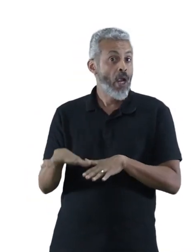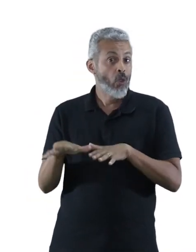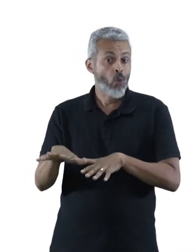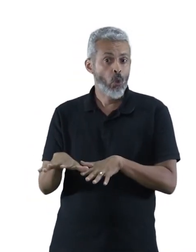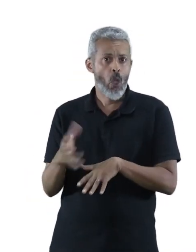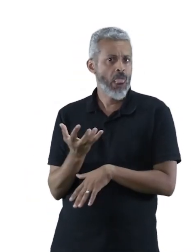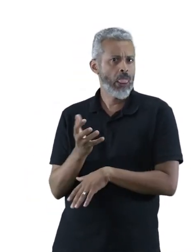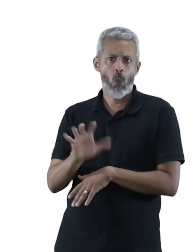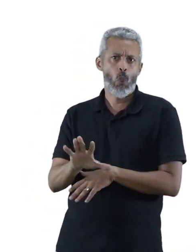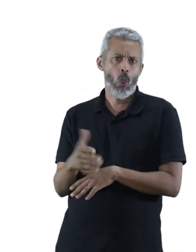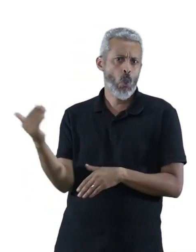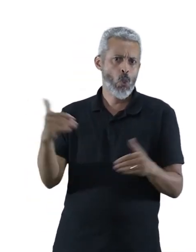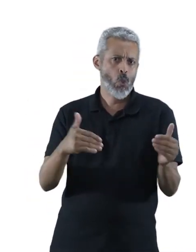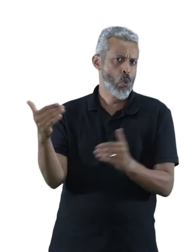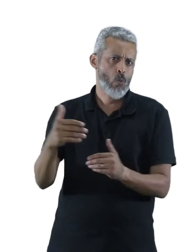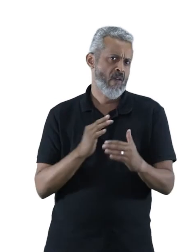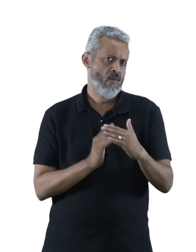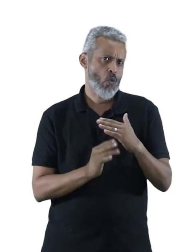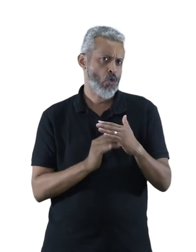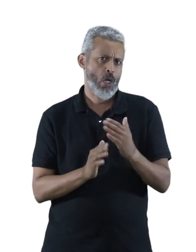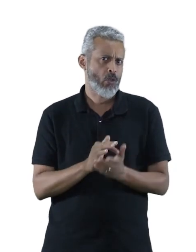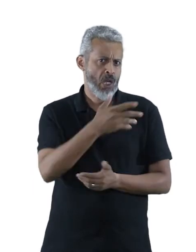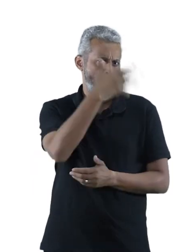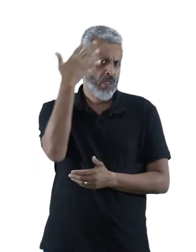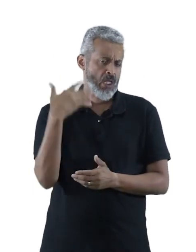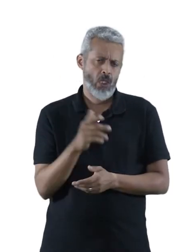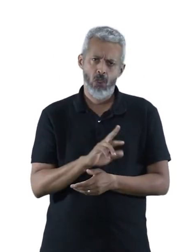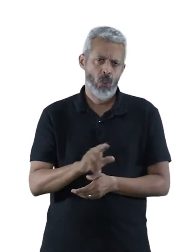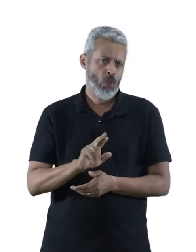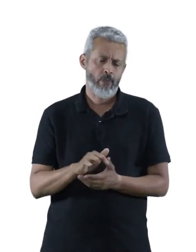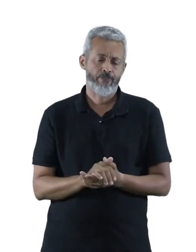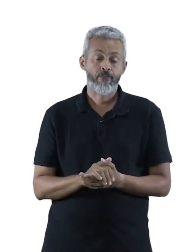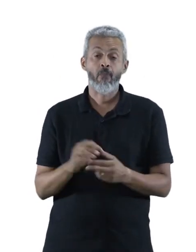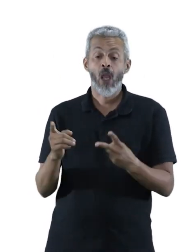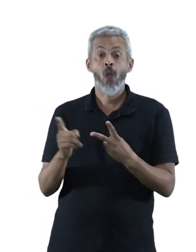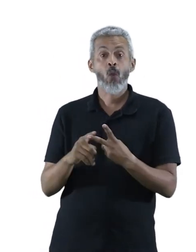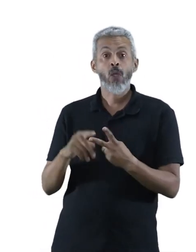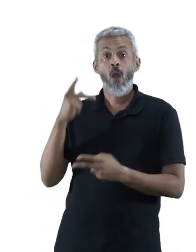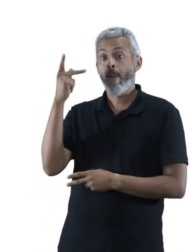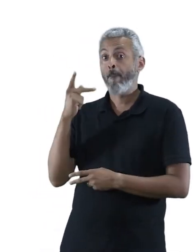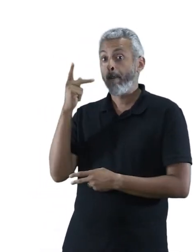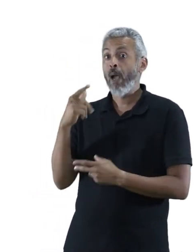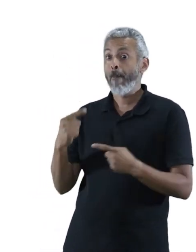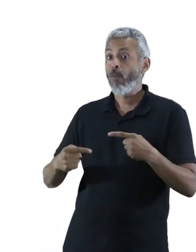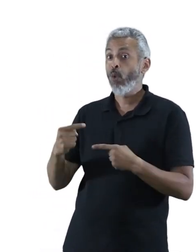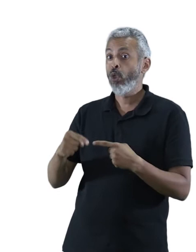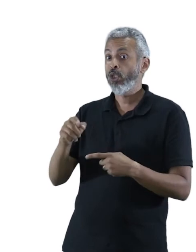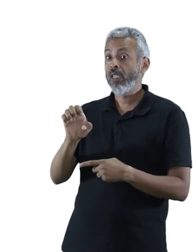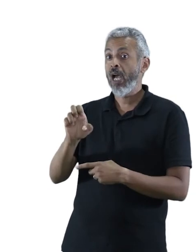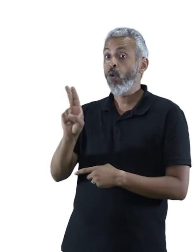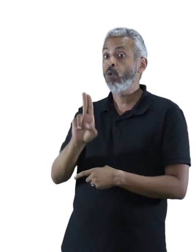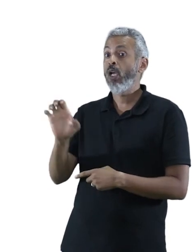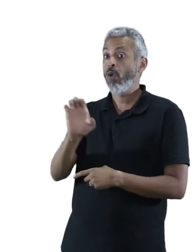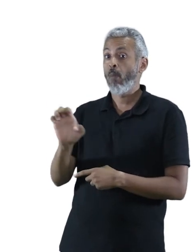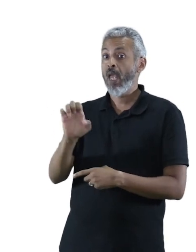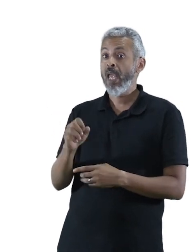não queria receber nenhum refugiado, nem muito menos imigrante. O segundo fator é a política da União Europeia, de